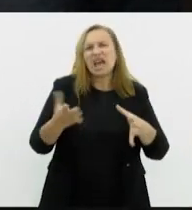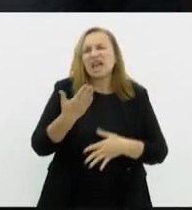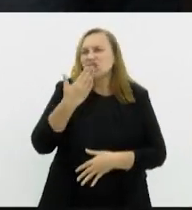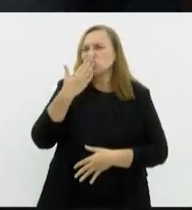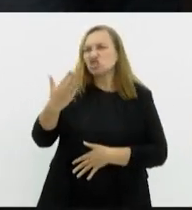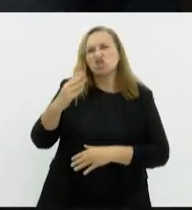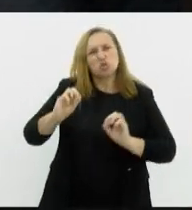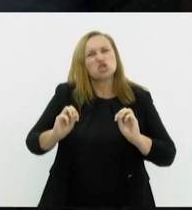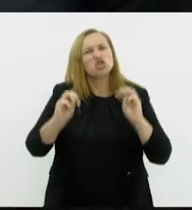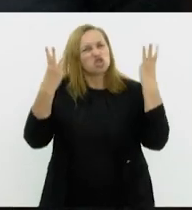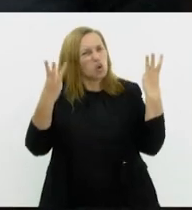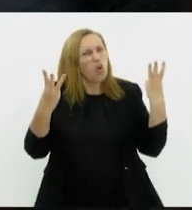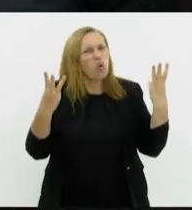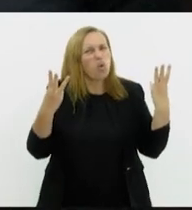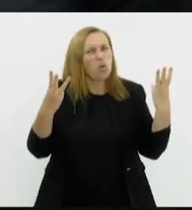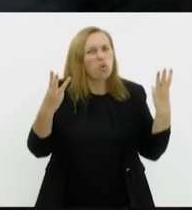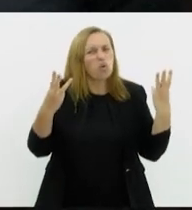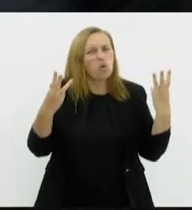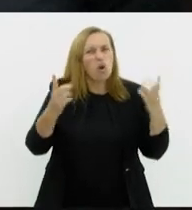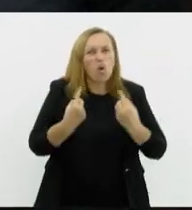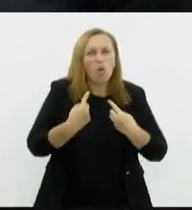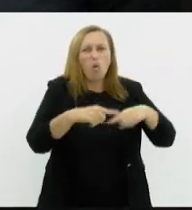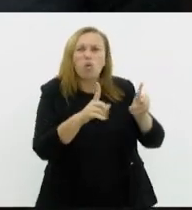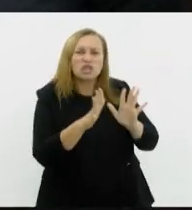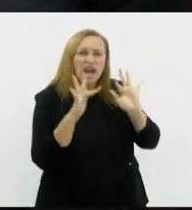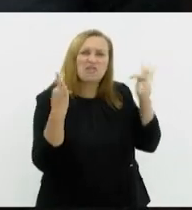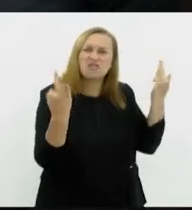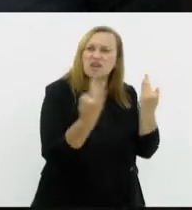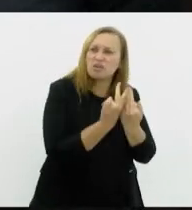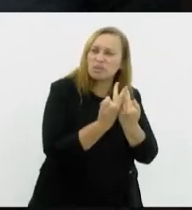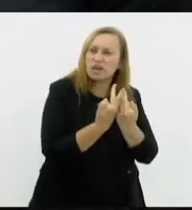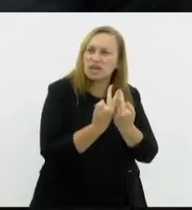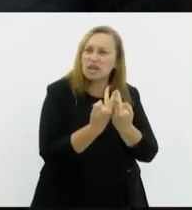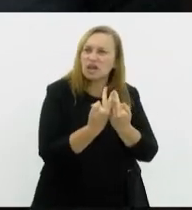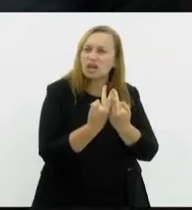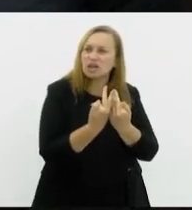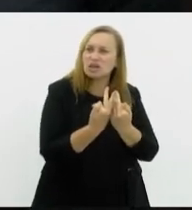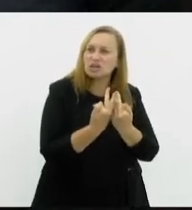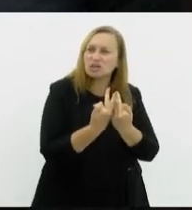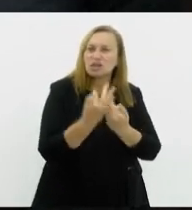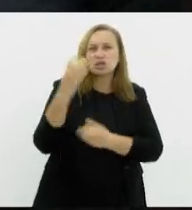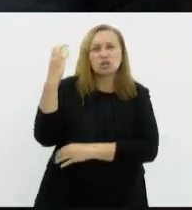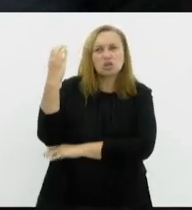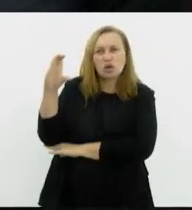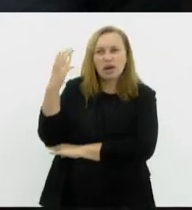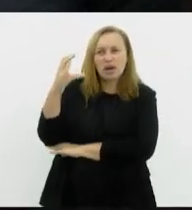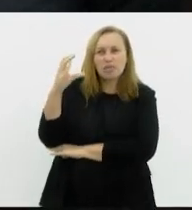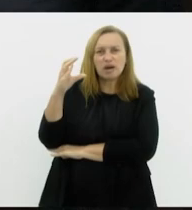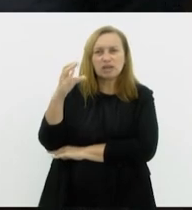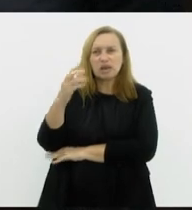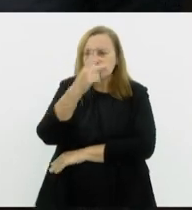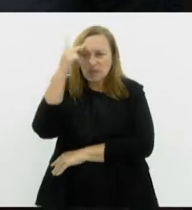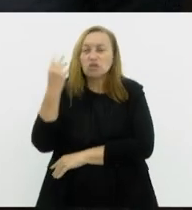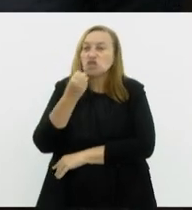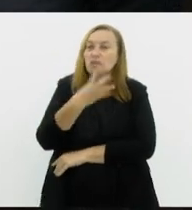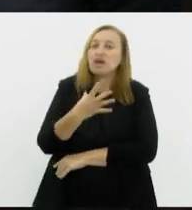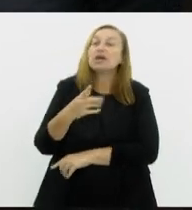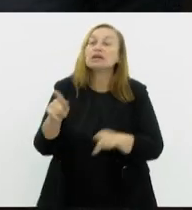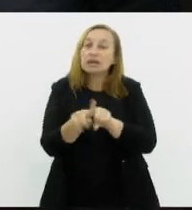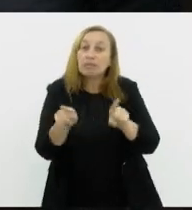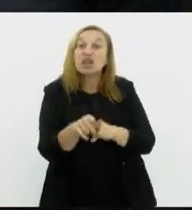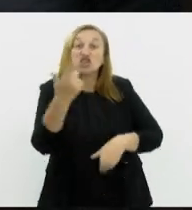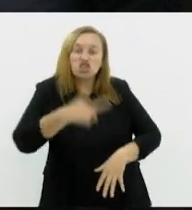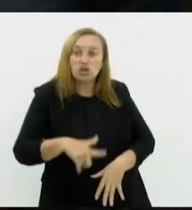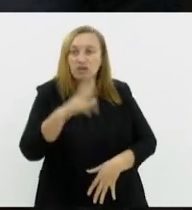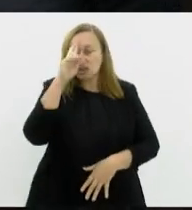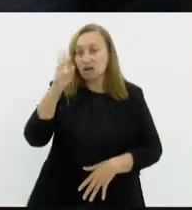show afronte as famílias, que são a maioria dos cidadãos de bem de Copacabana. Vossa Excelência também se equivoca, mais uma vez, quando